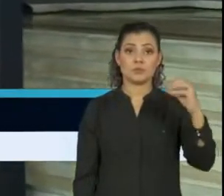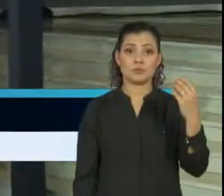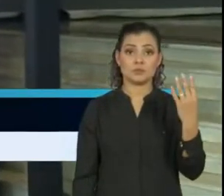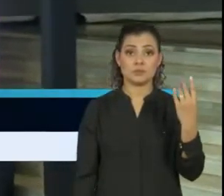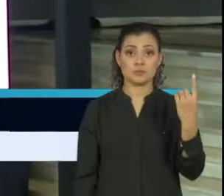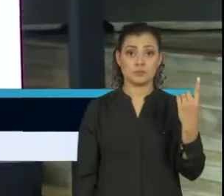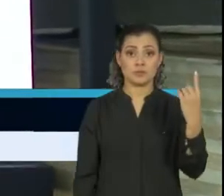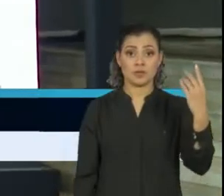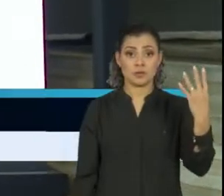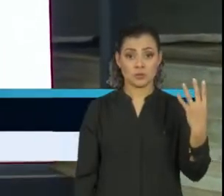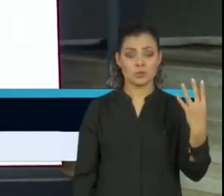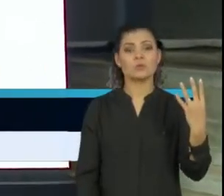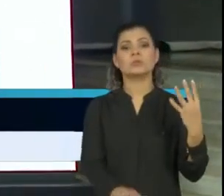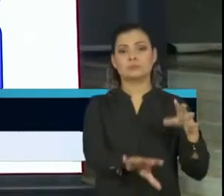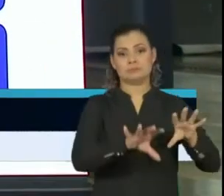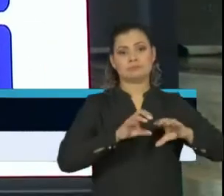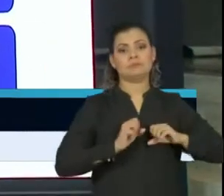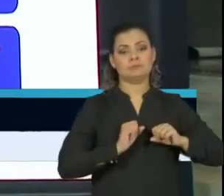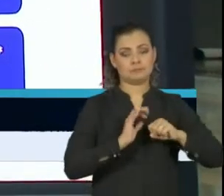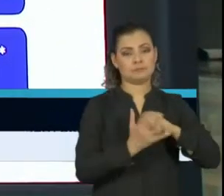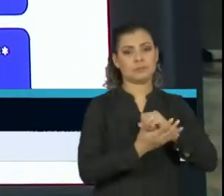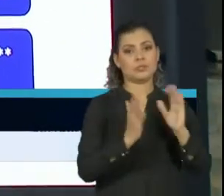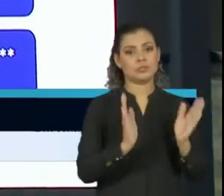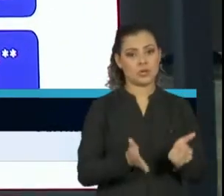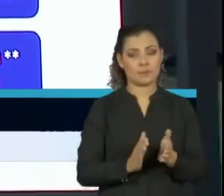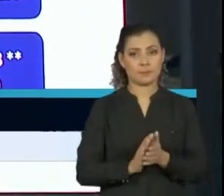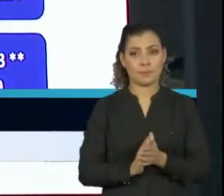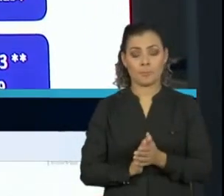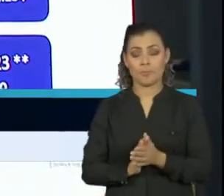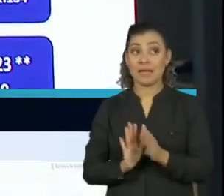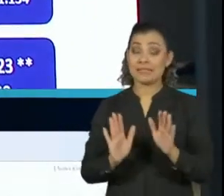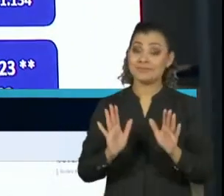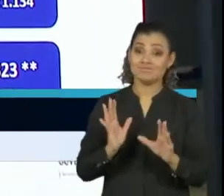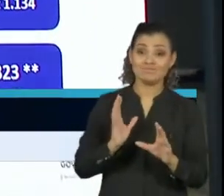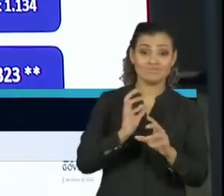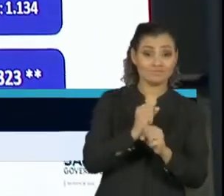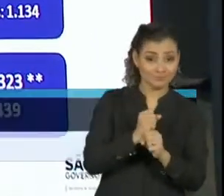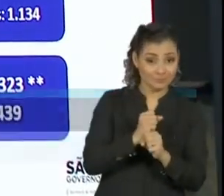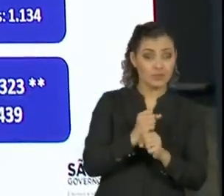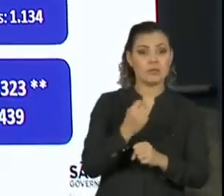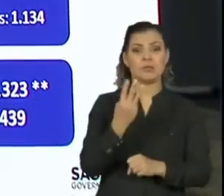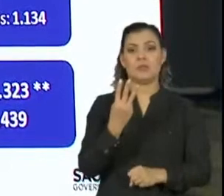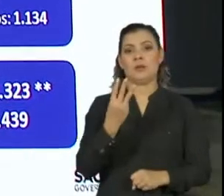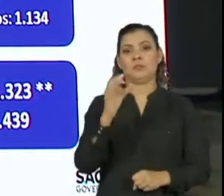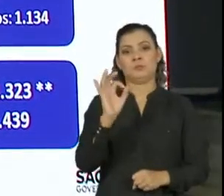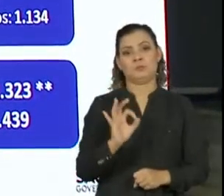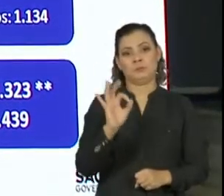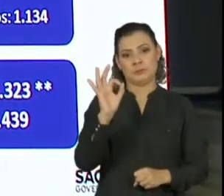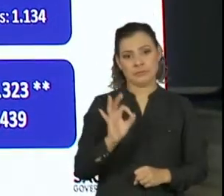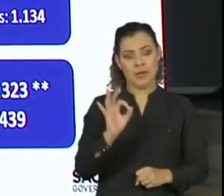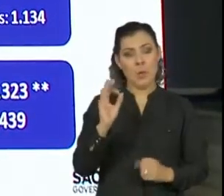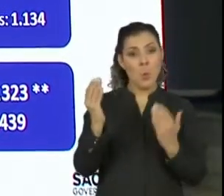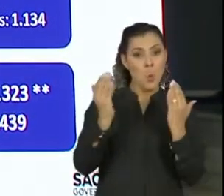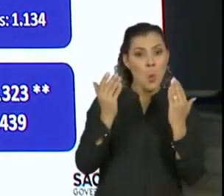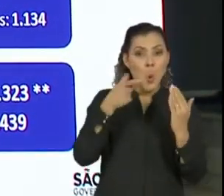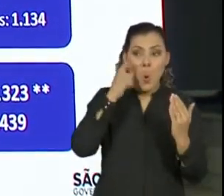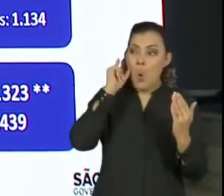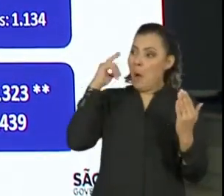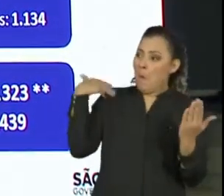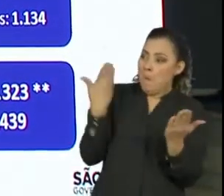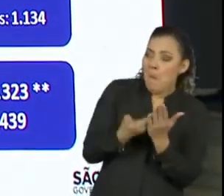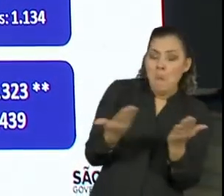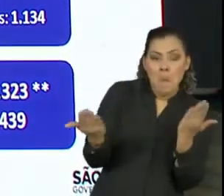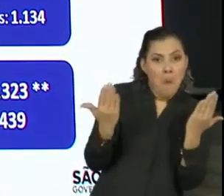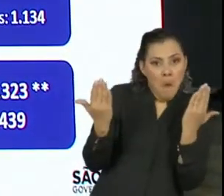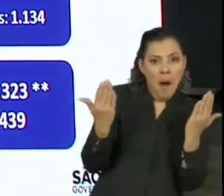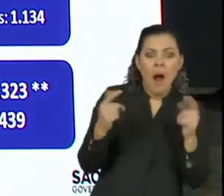15.914 casos confirmados, o que deu um acréscimo de 3% em relação a ontem.